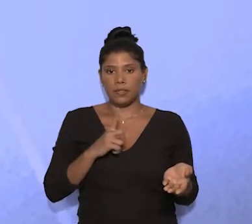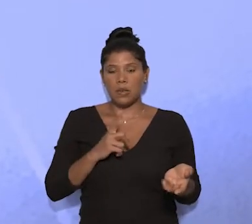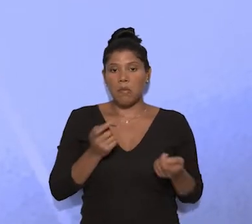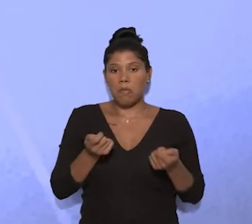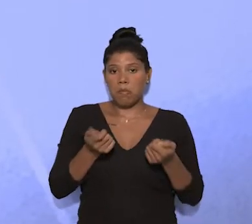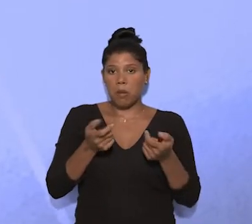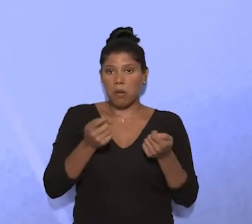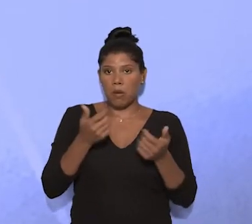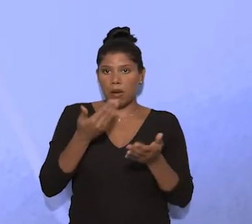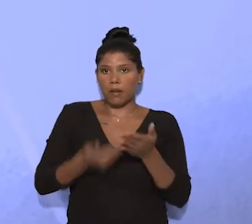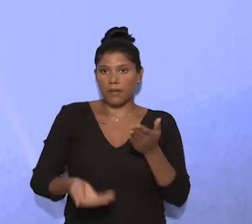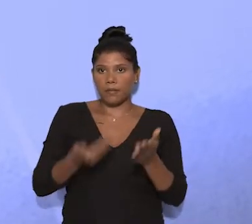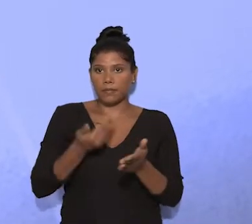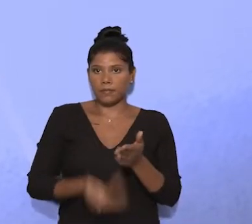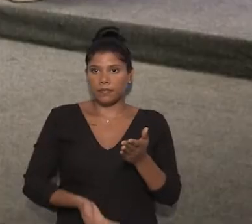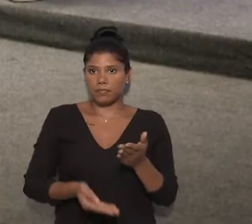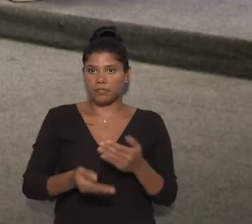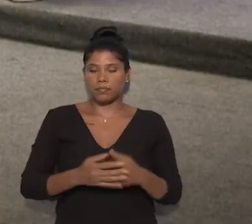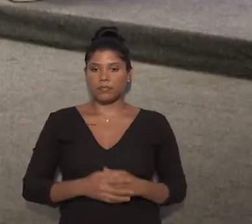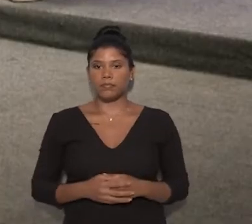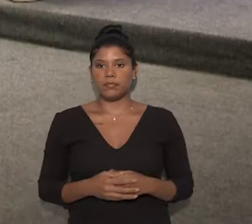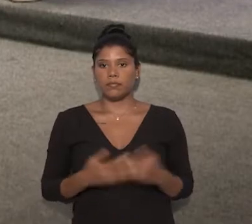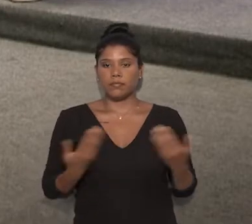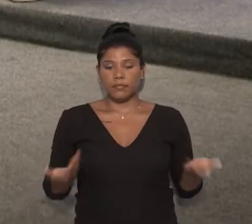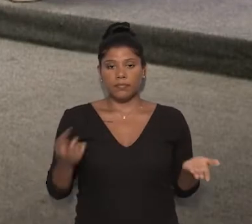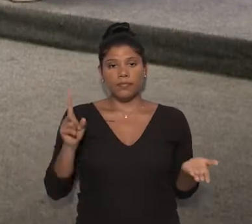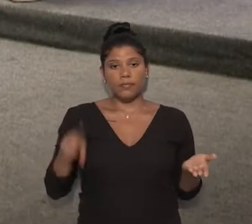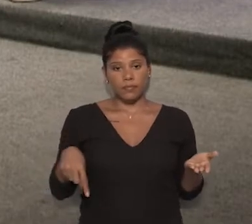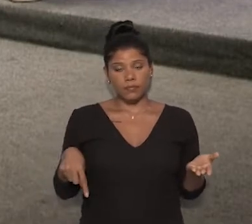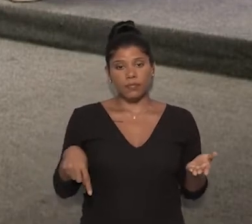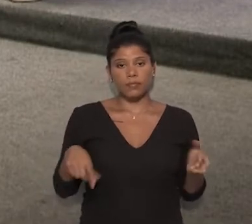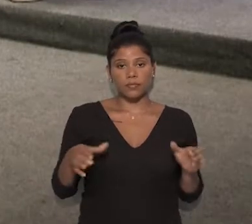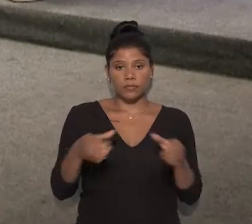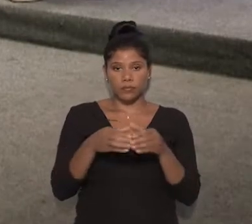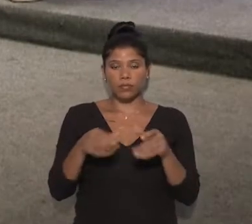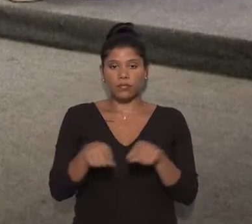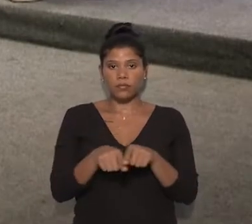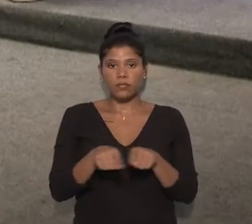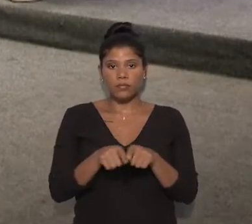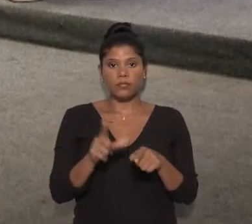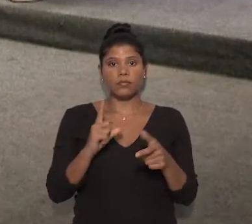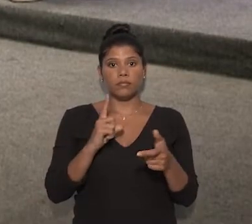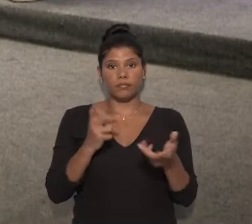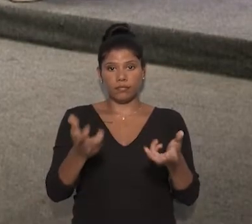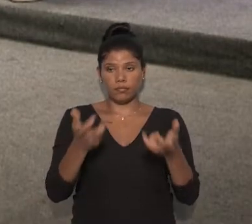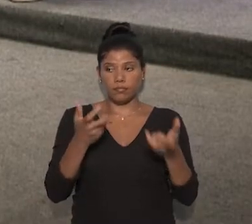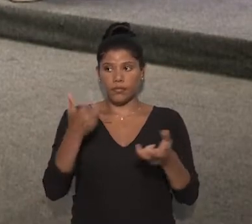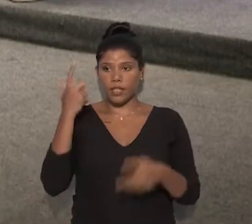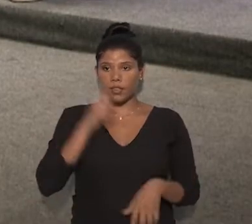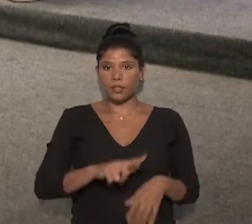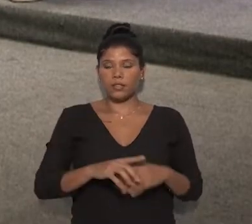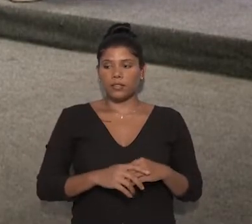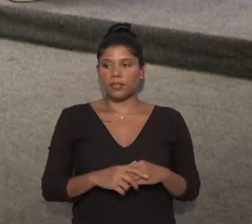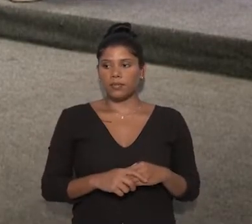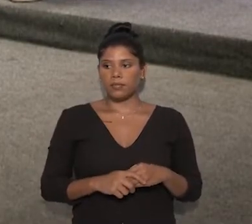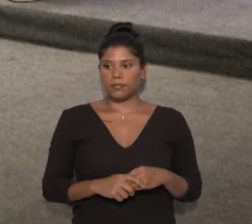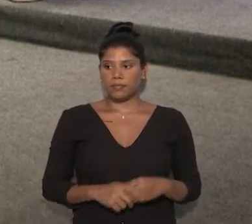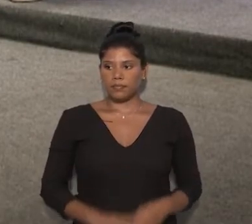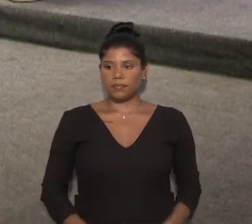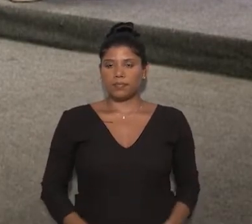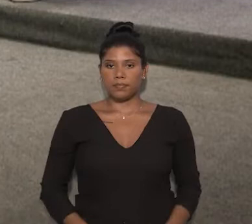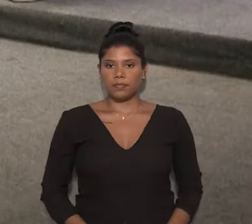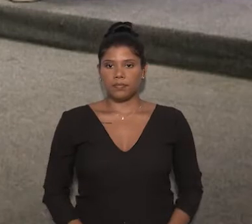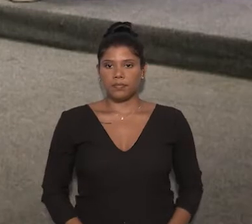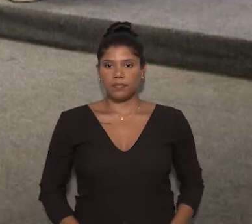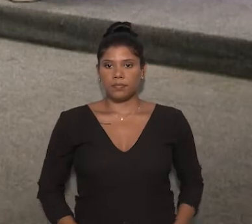tido. Grande trabalho de Eduardo Barroca. E é um time que também vem para jogar reativamente. Agora, é um time você que vai jogar no erro do adversário.